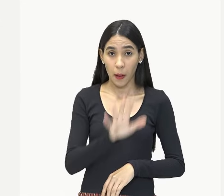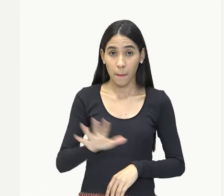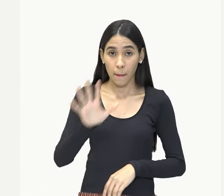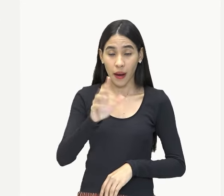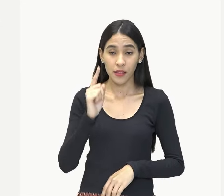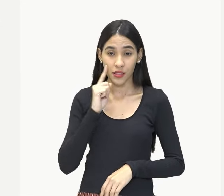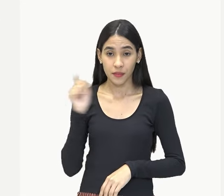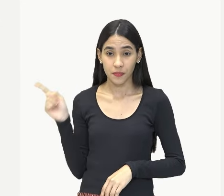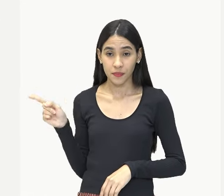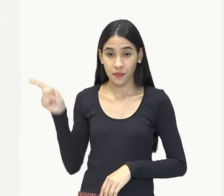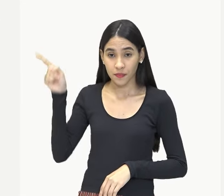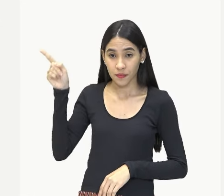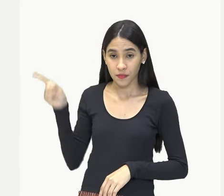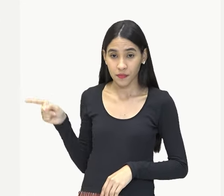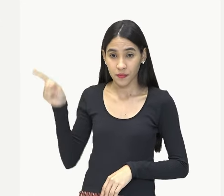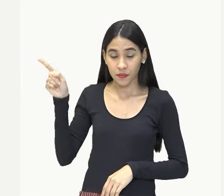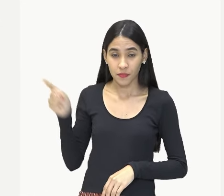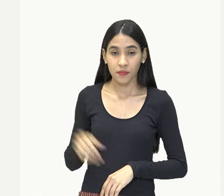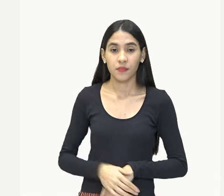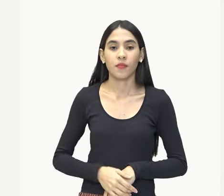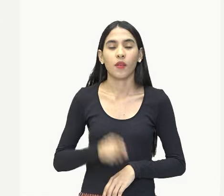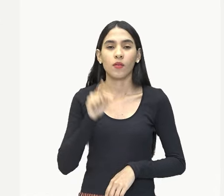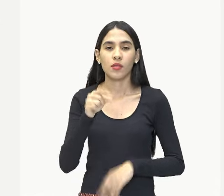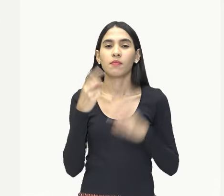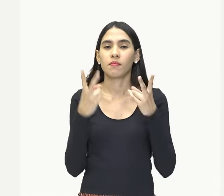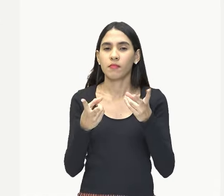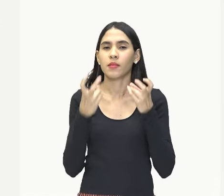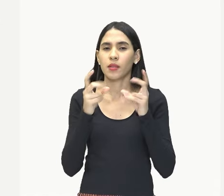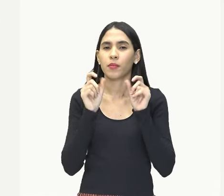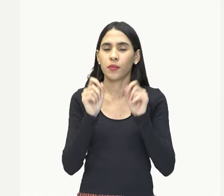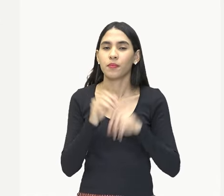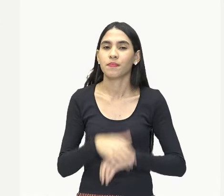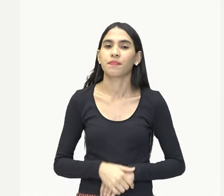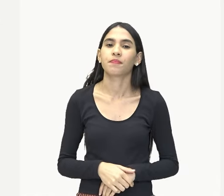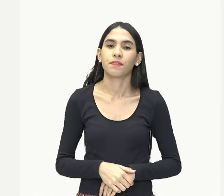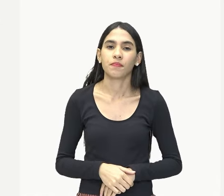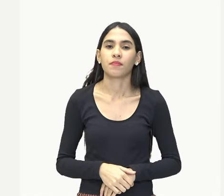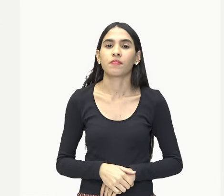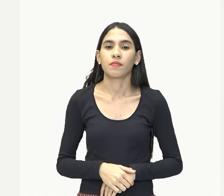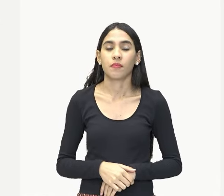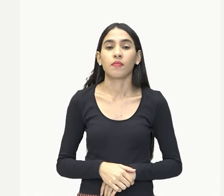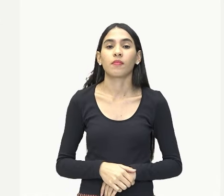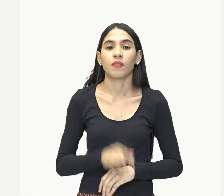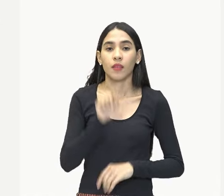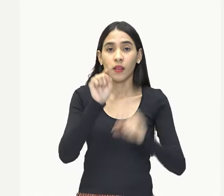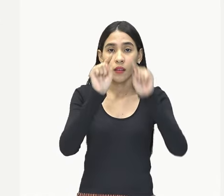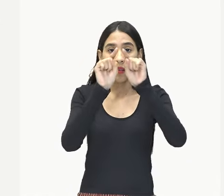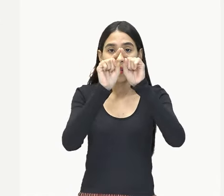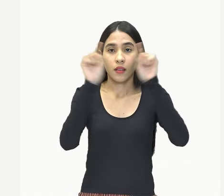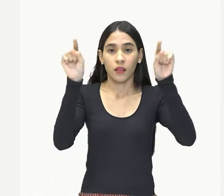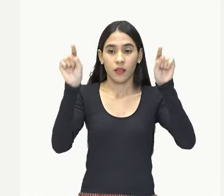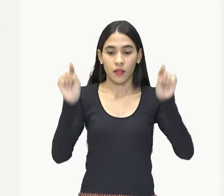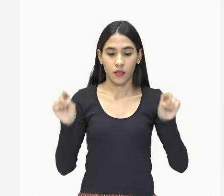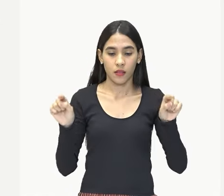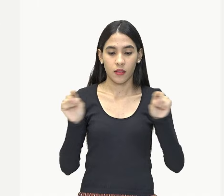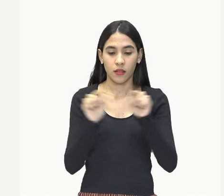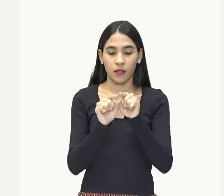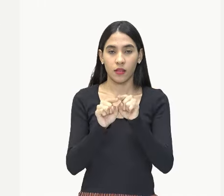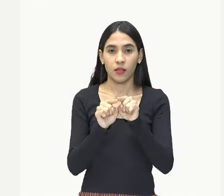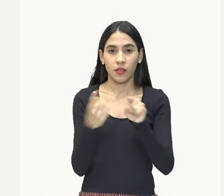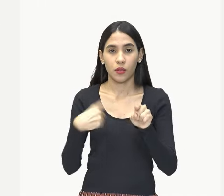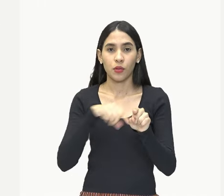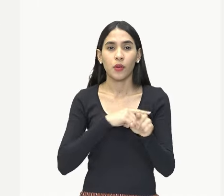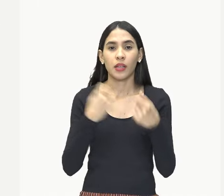aí em terreno, a gente percebe que é de uma forma retangular. E quando nós queremos